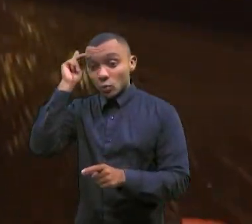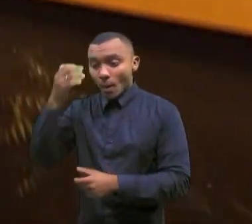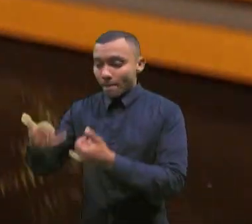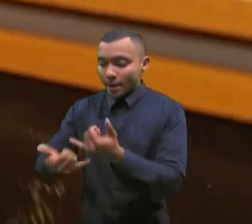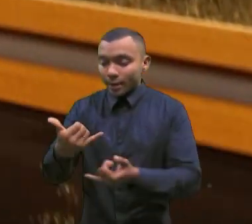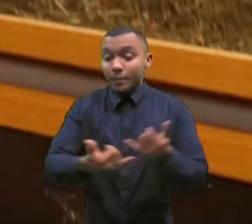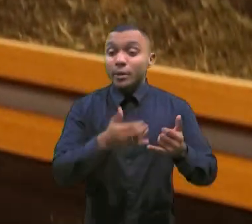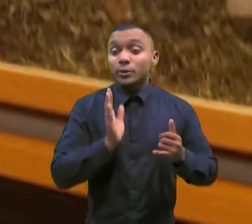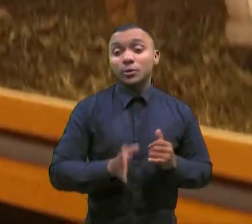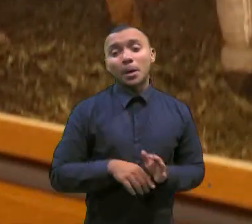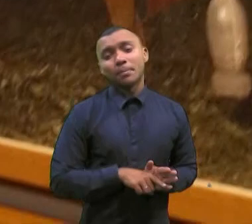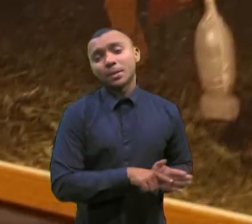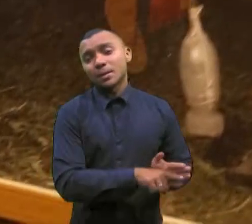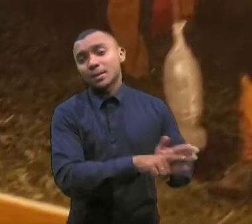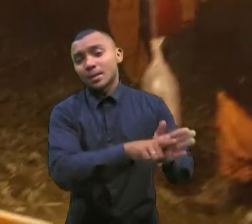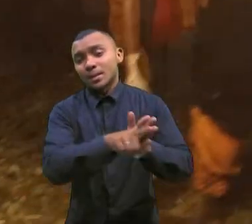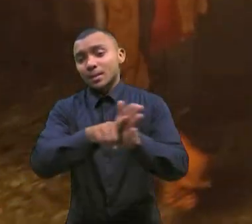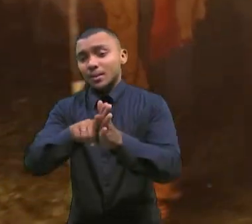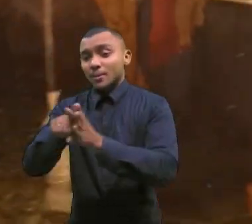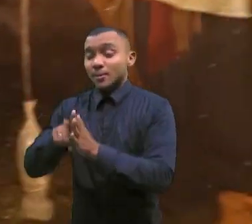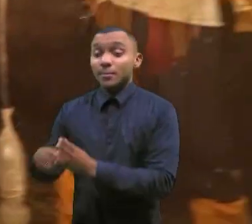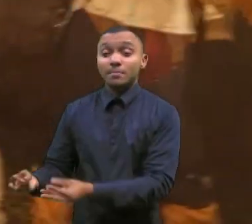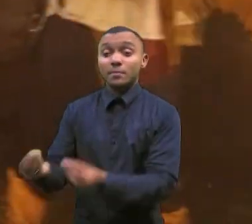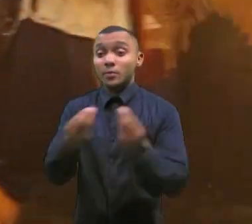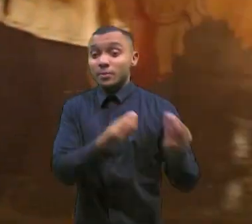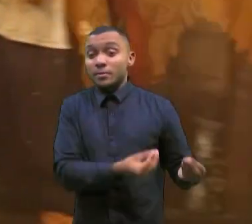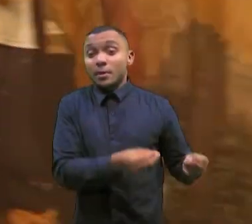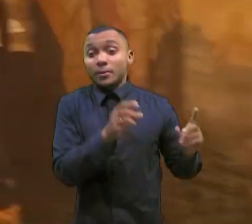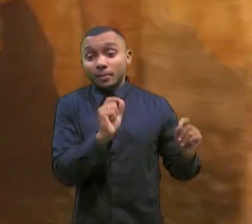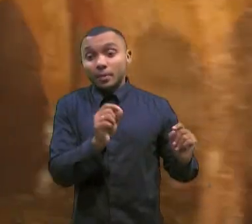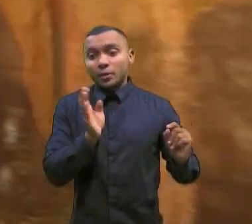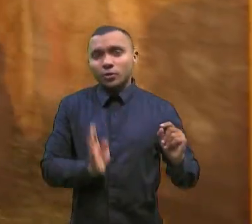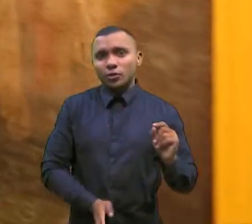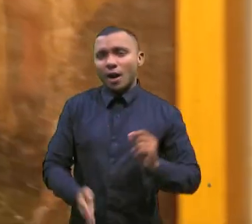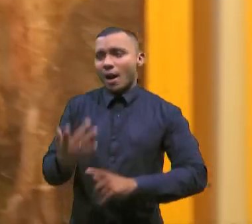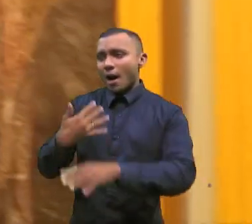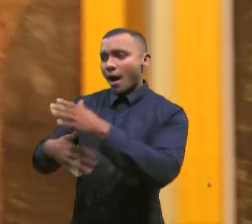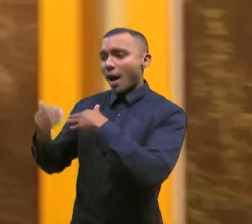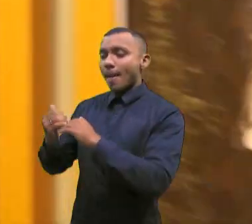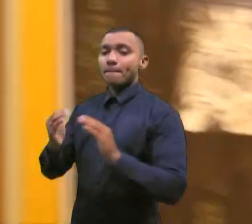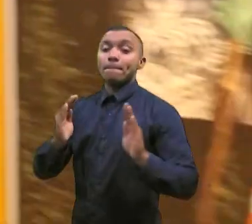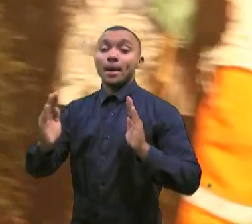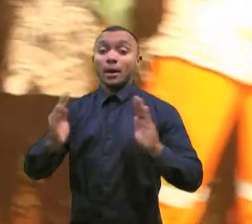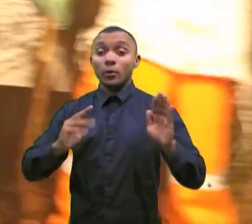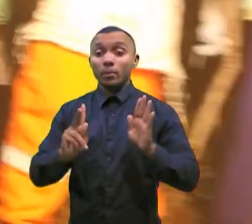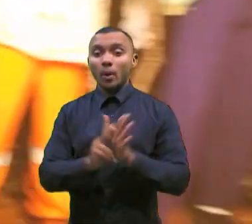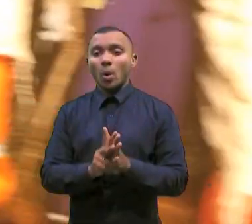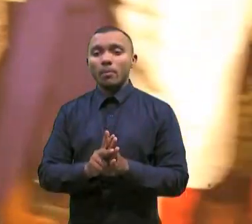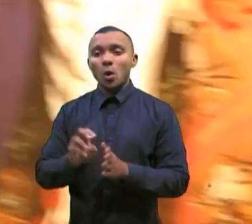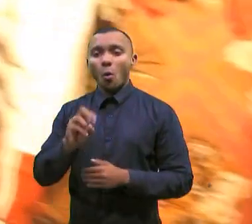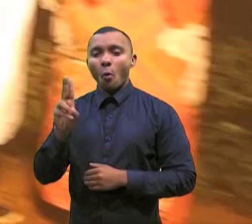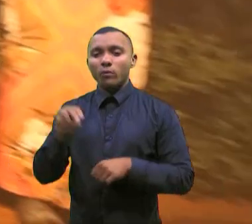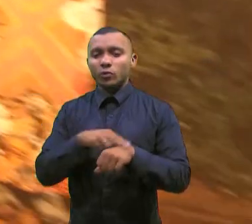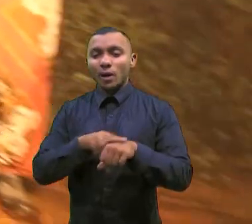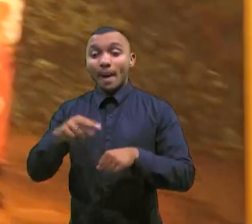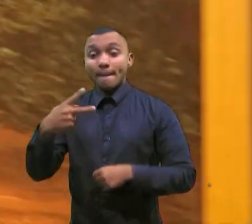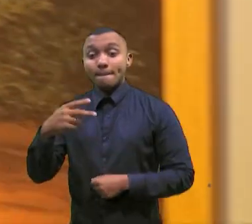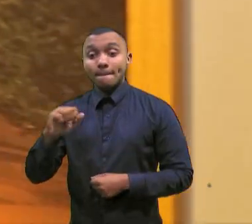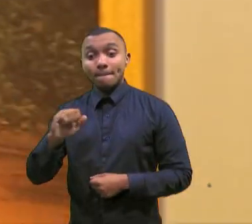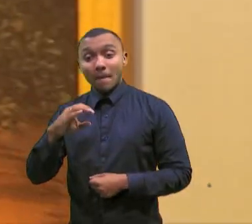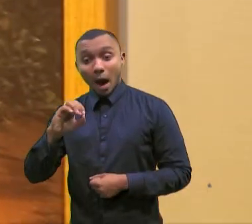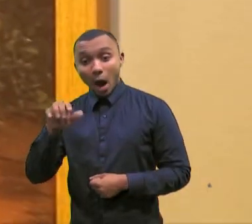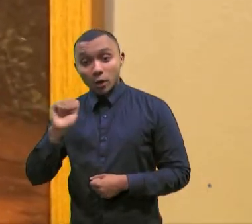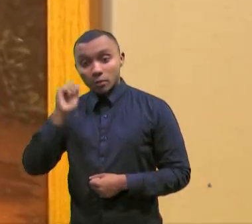pesquisando isso há muito tempo no seu trabalho, aonde mais ou menos no período da Páscoa, esse grupo de pessoas se